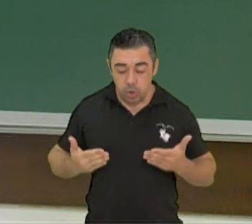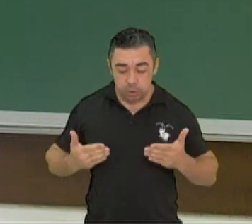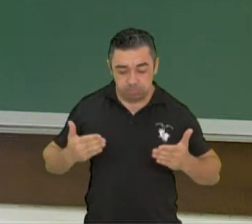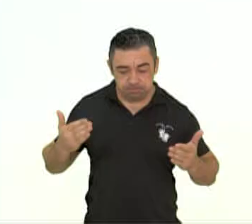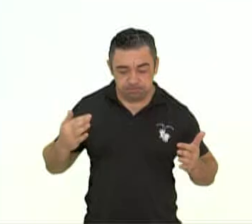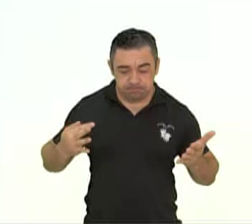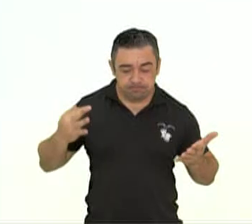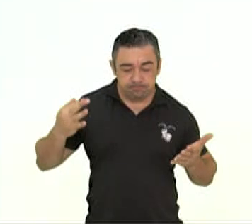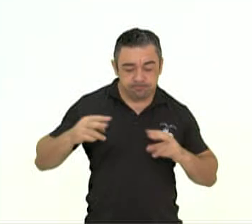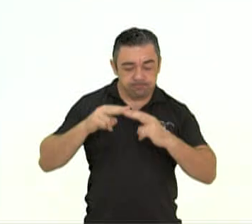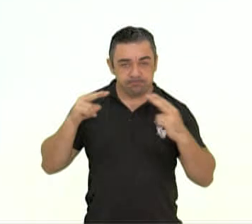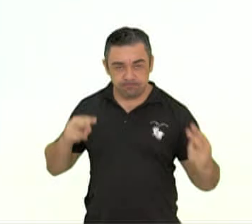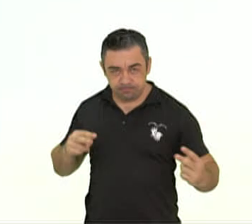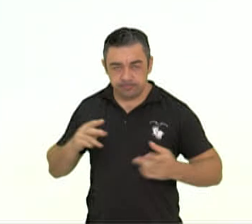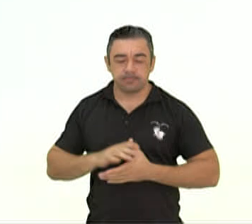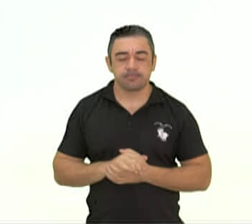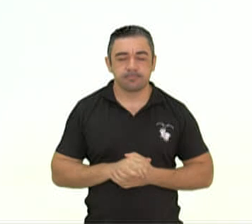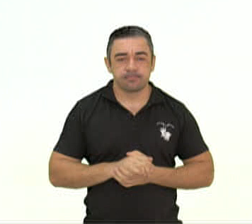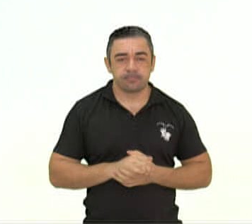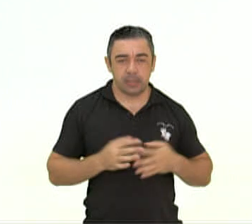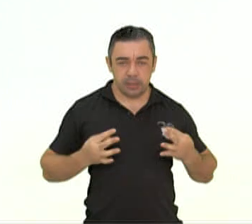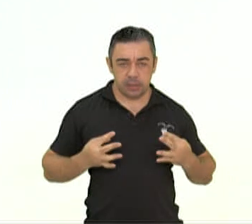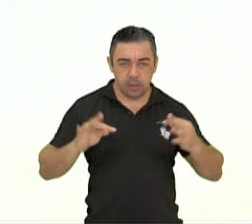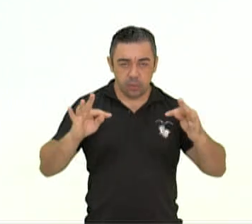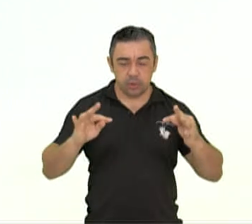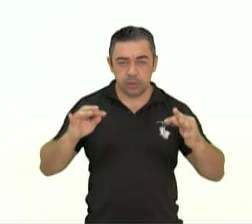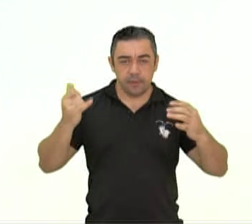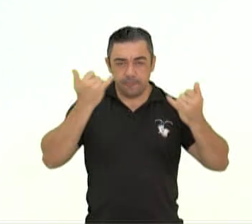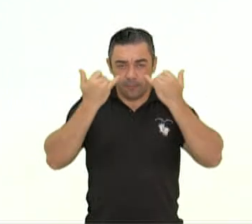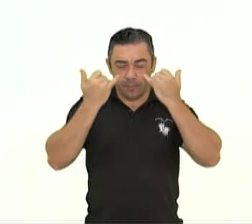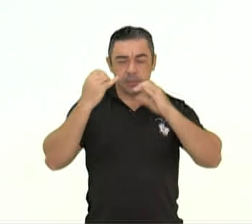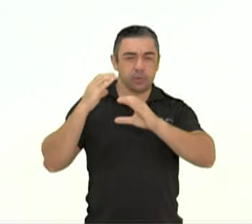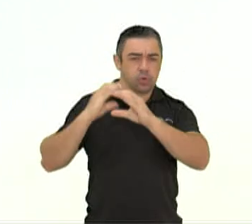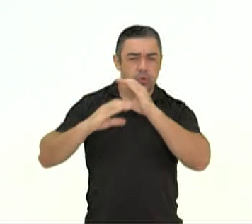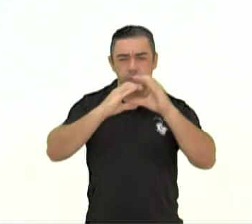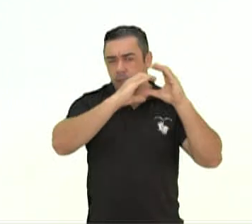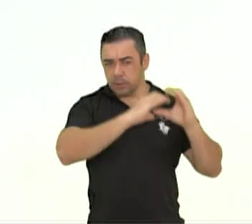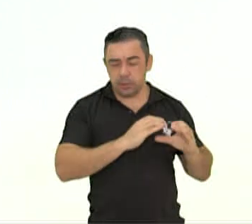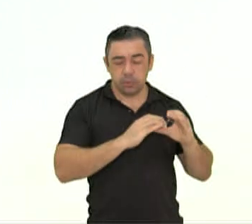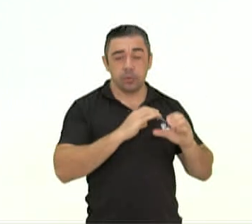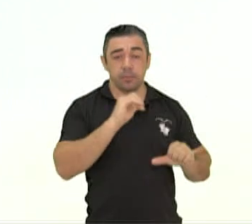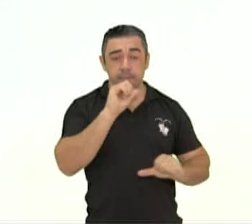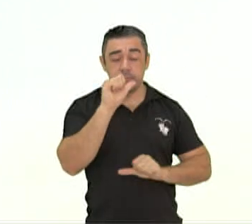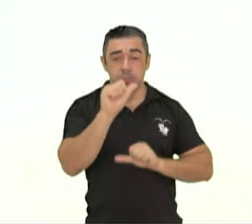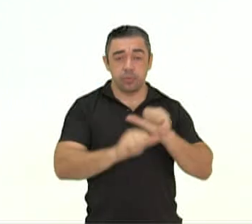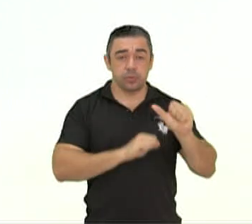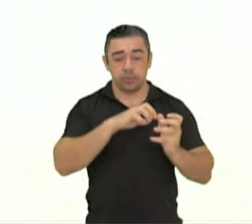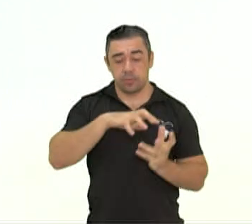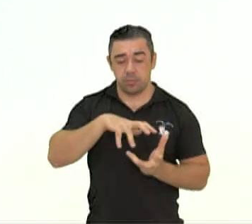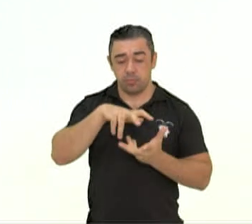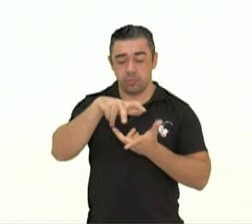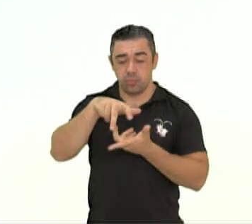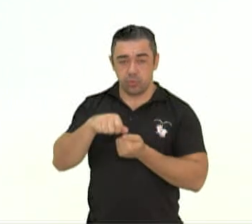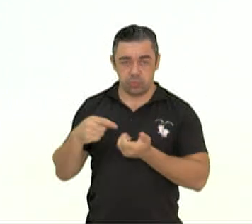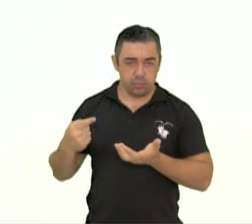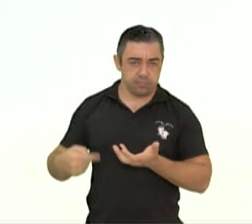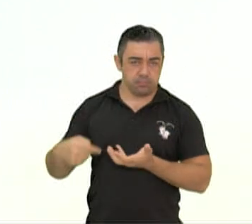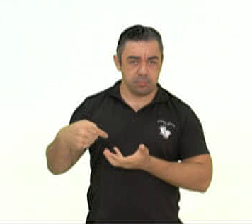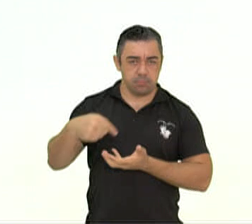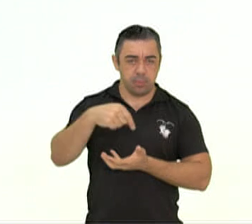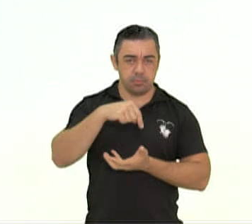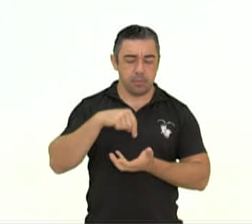digital. As tecnologias da informação e comunicação estão transformando o mundo à nossa volta e